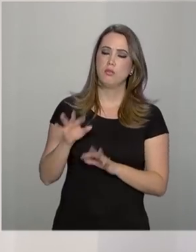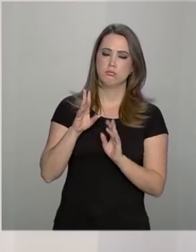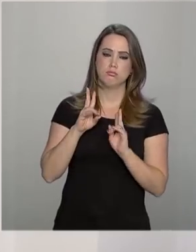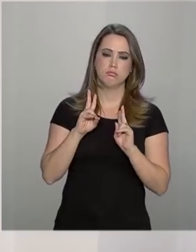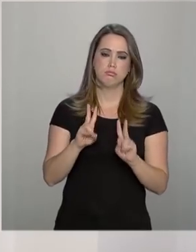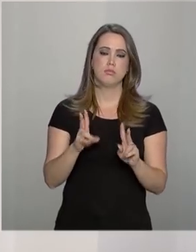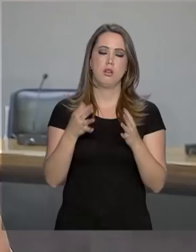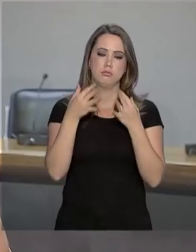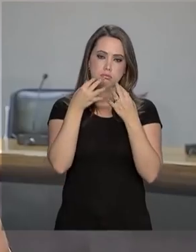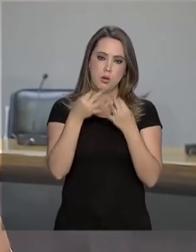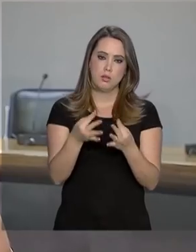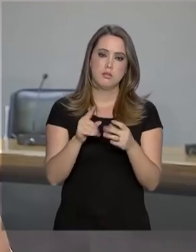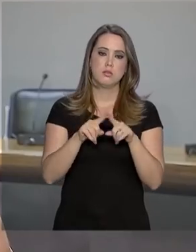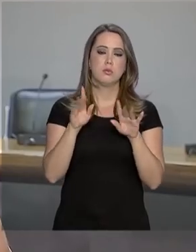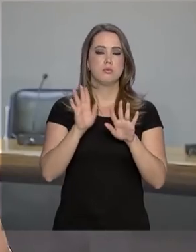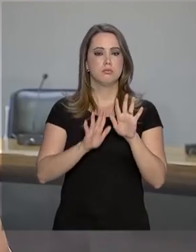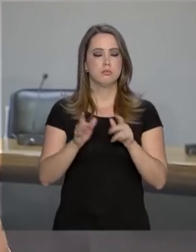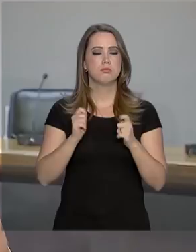iminente de forma